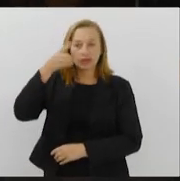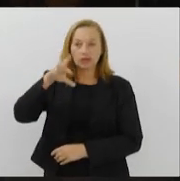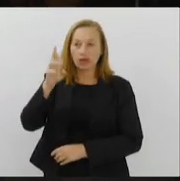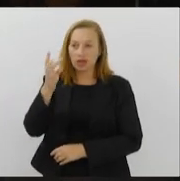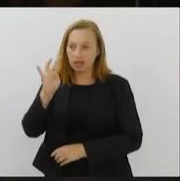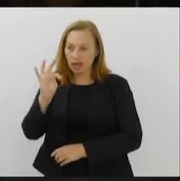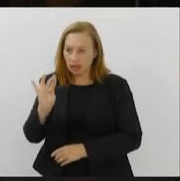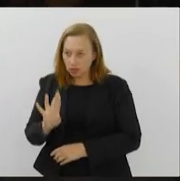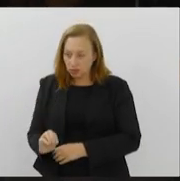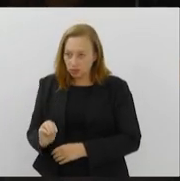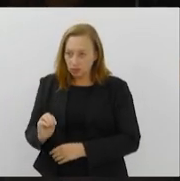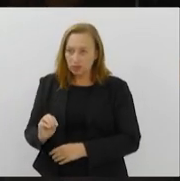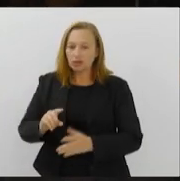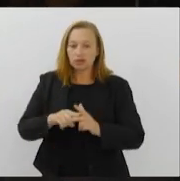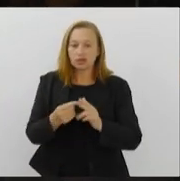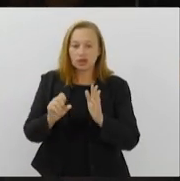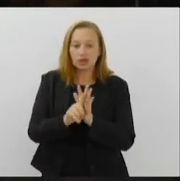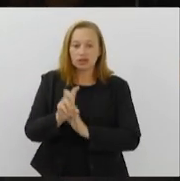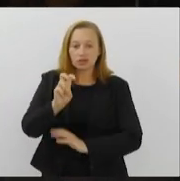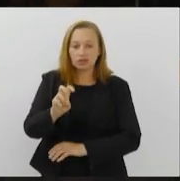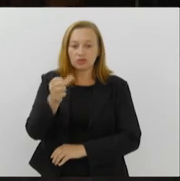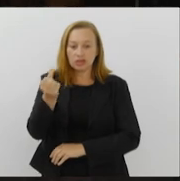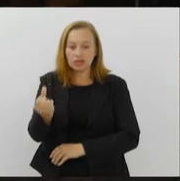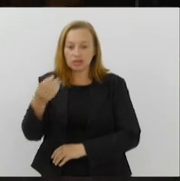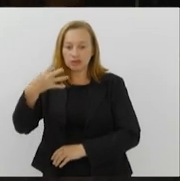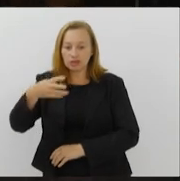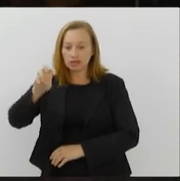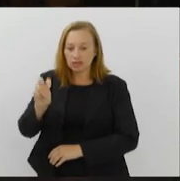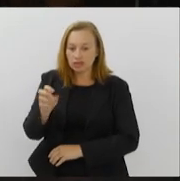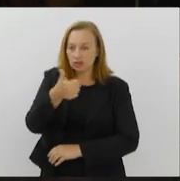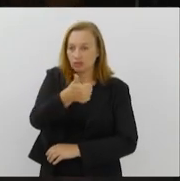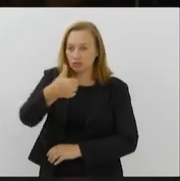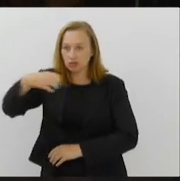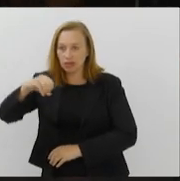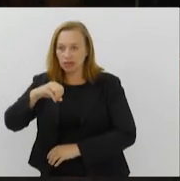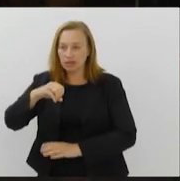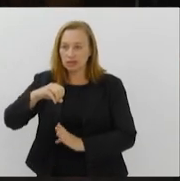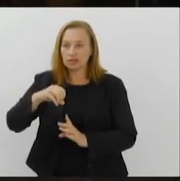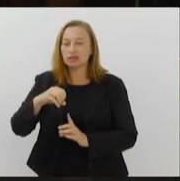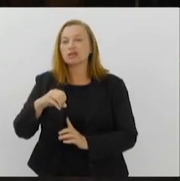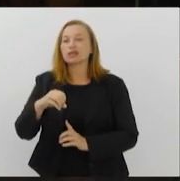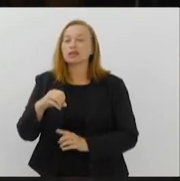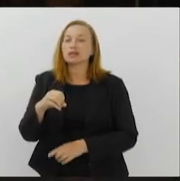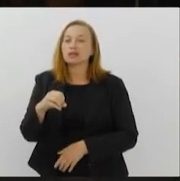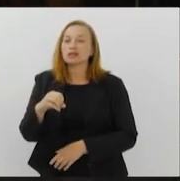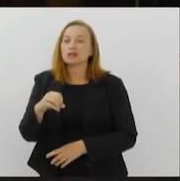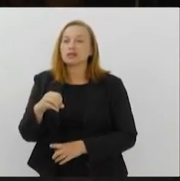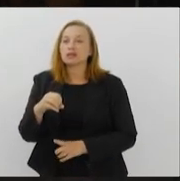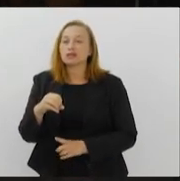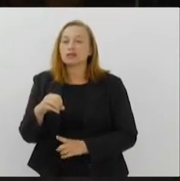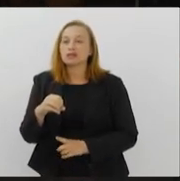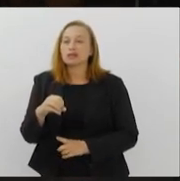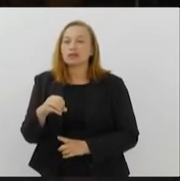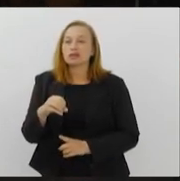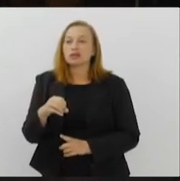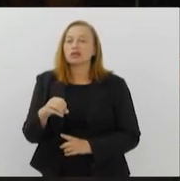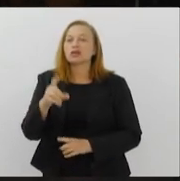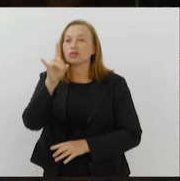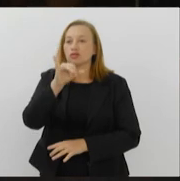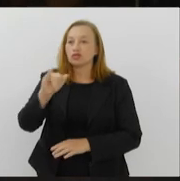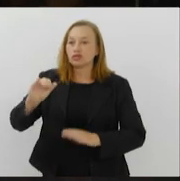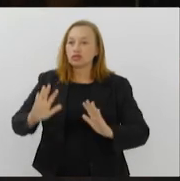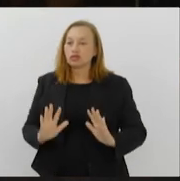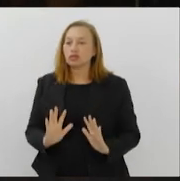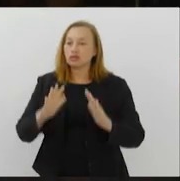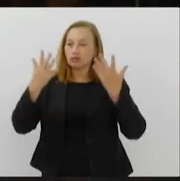lei 5.645 de janeiro de 2010, que consolida a legislação relativa às datas